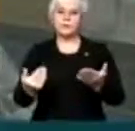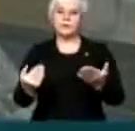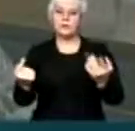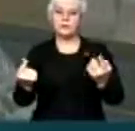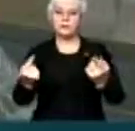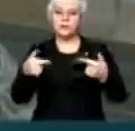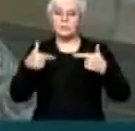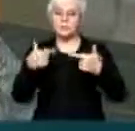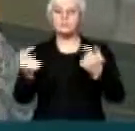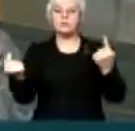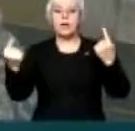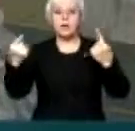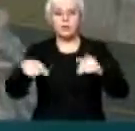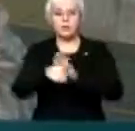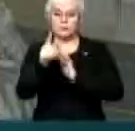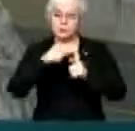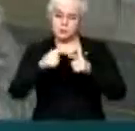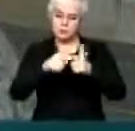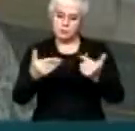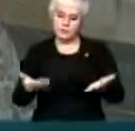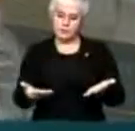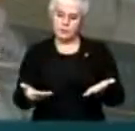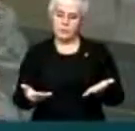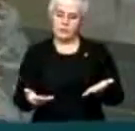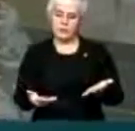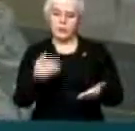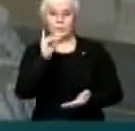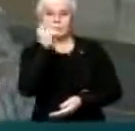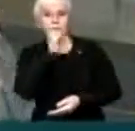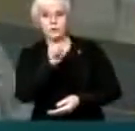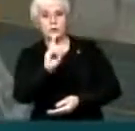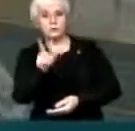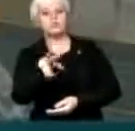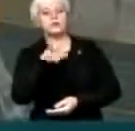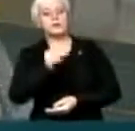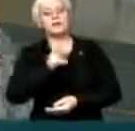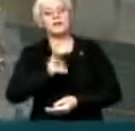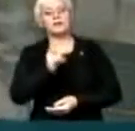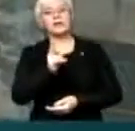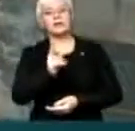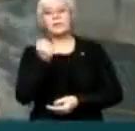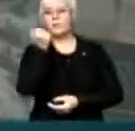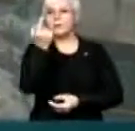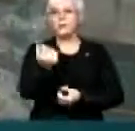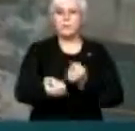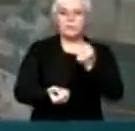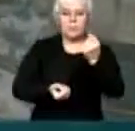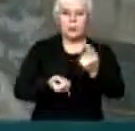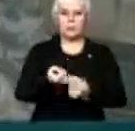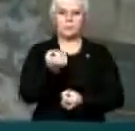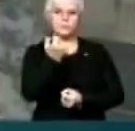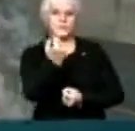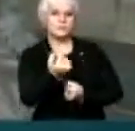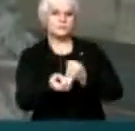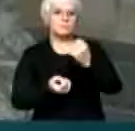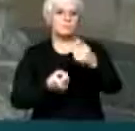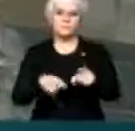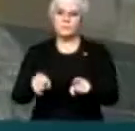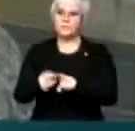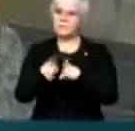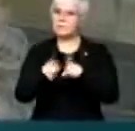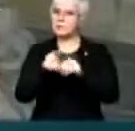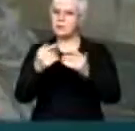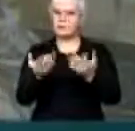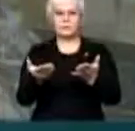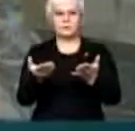problema. Senão, serão sempre ações pontuais, seja das ações de governo nos 3 níveis, até também